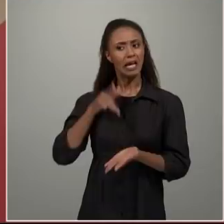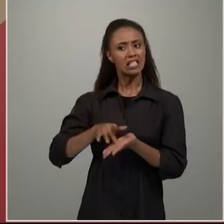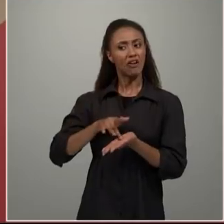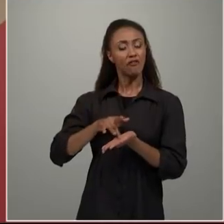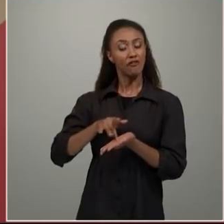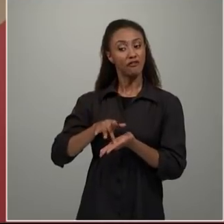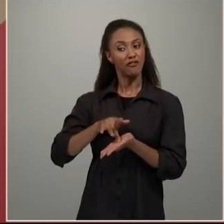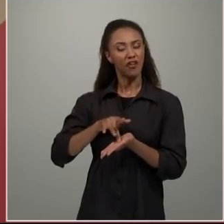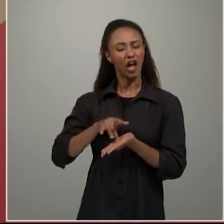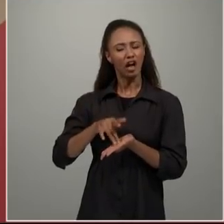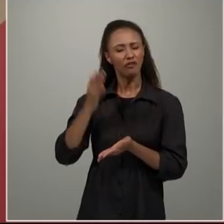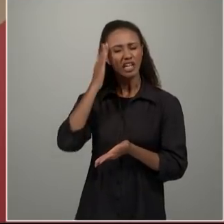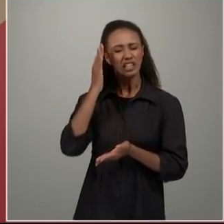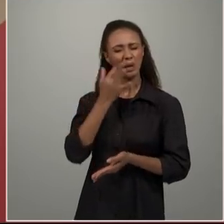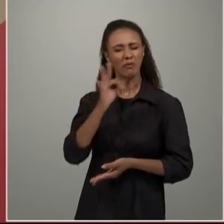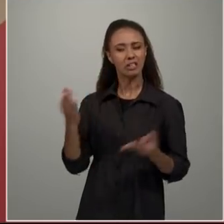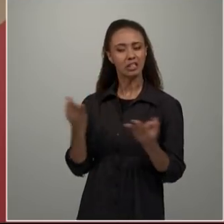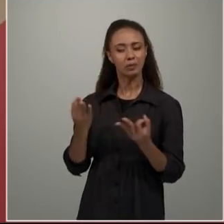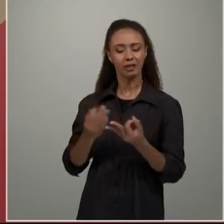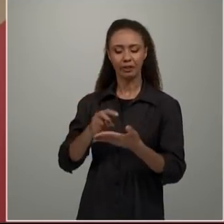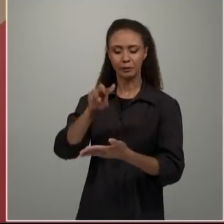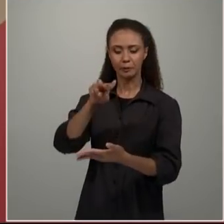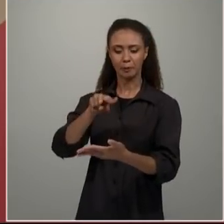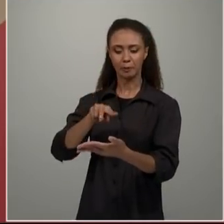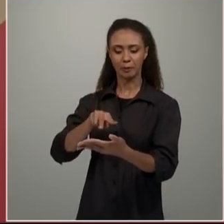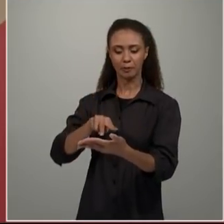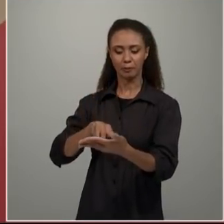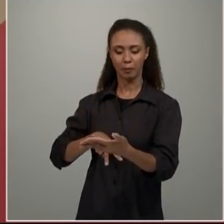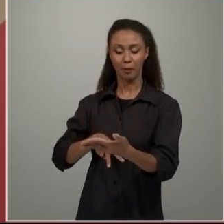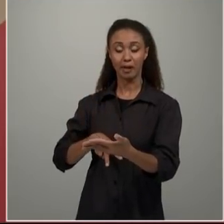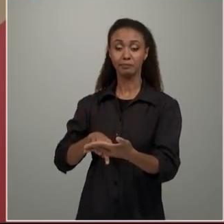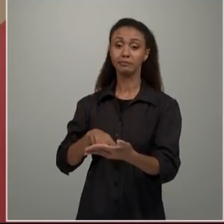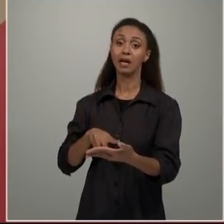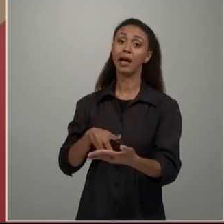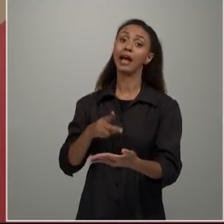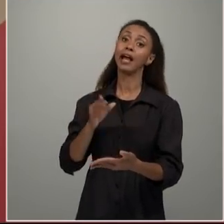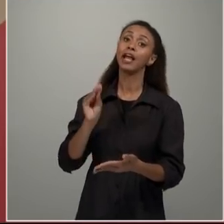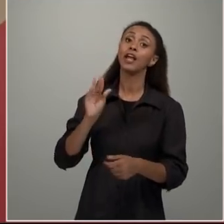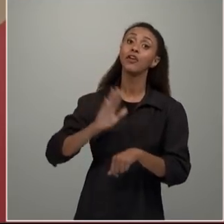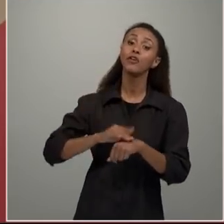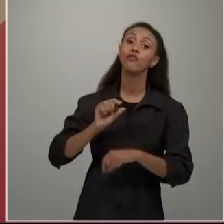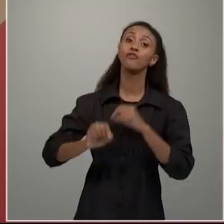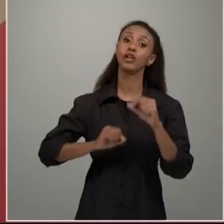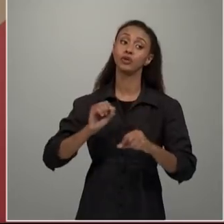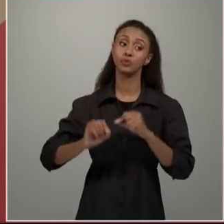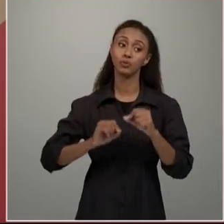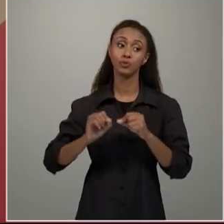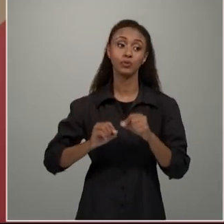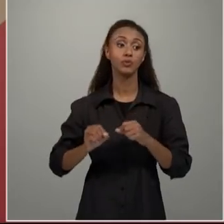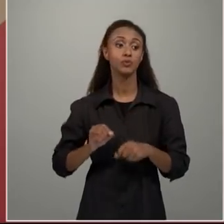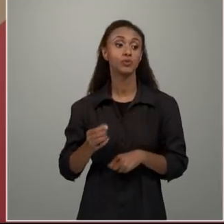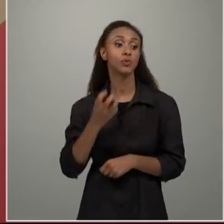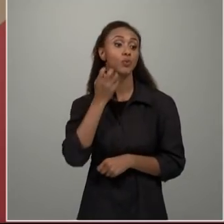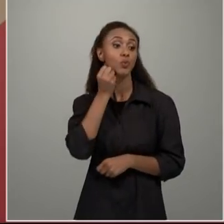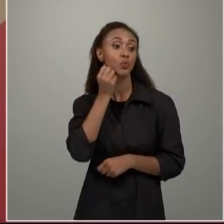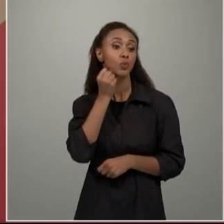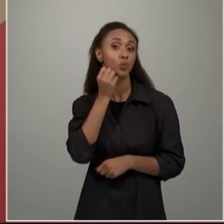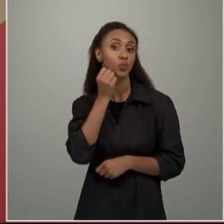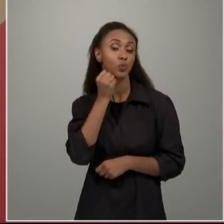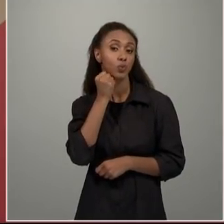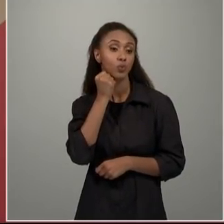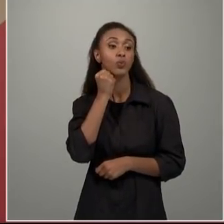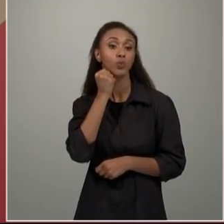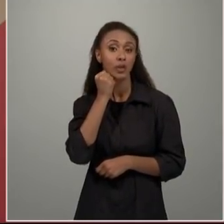daquilo aí eu comecei a fazer justamente trabalhar com os combinados a iffhs um rascunho rapidamente e pensei eu tenho que escrever